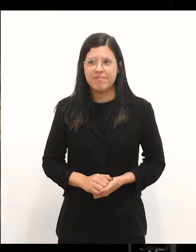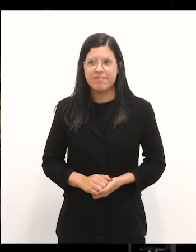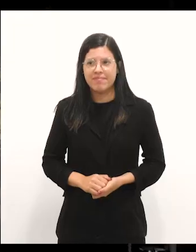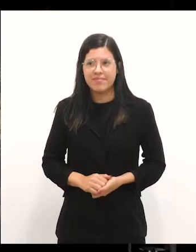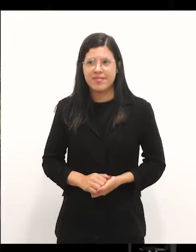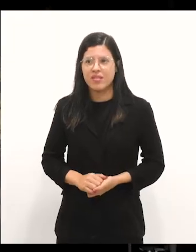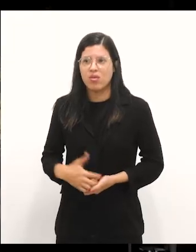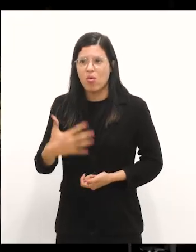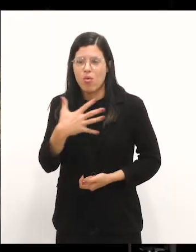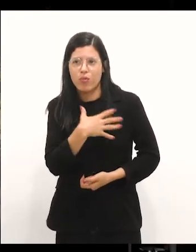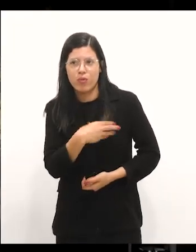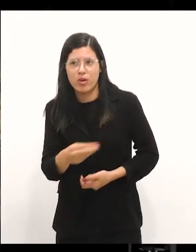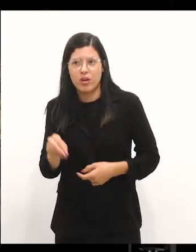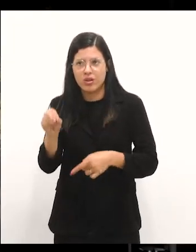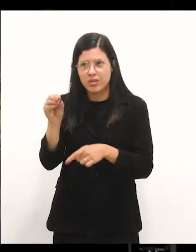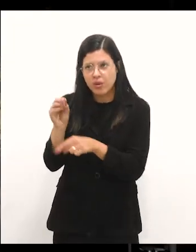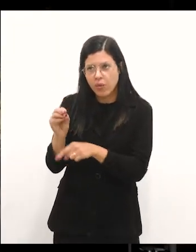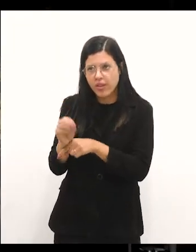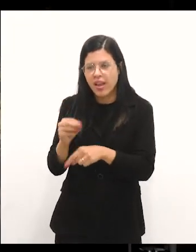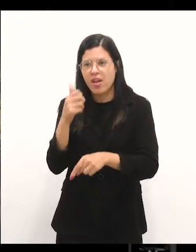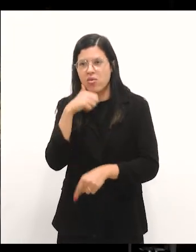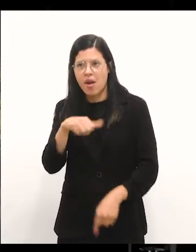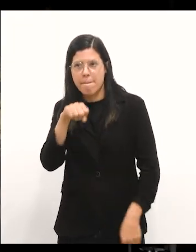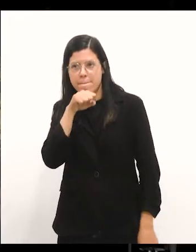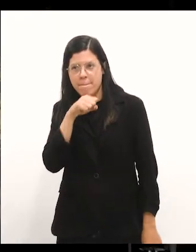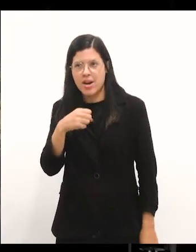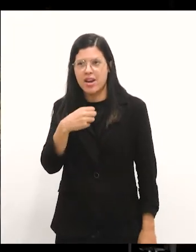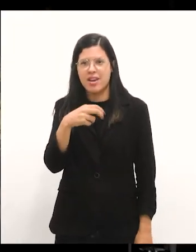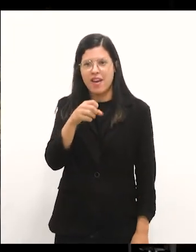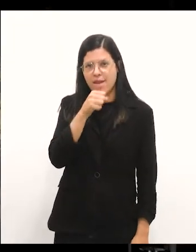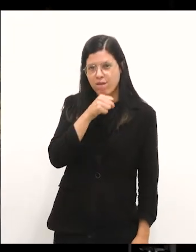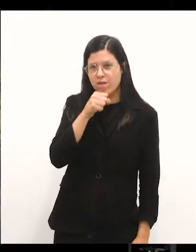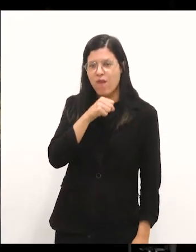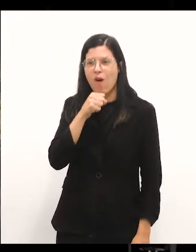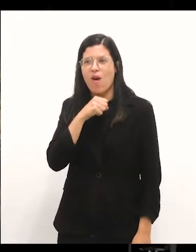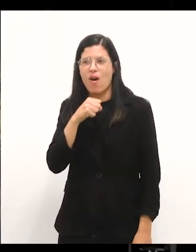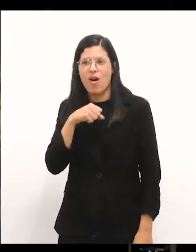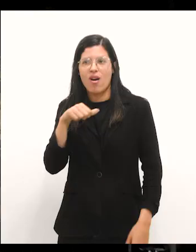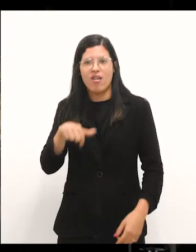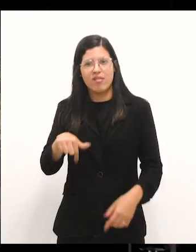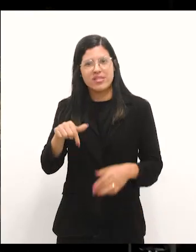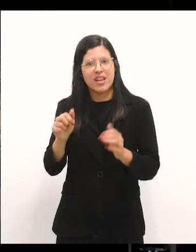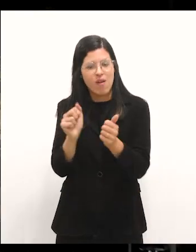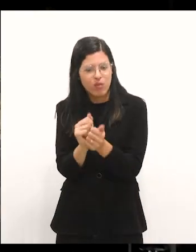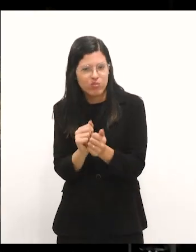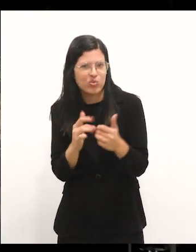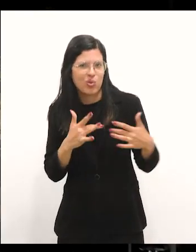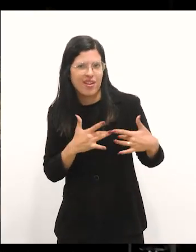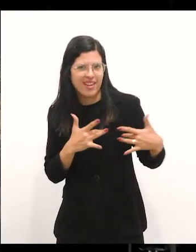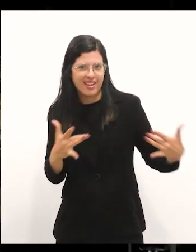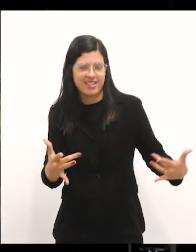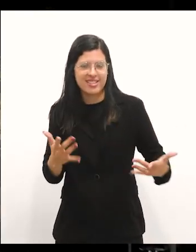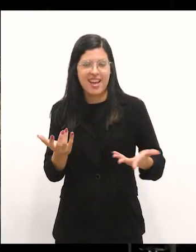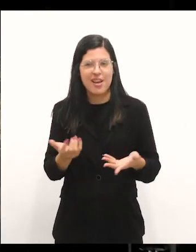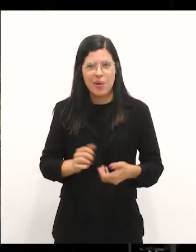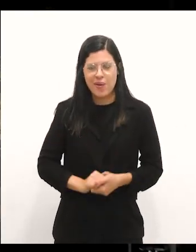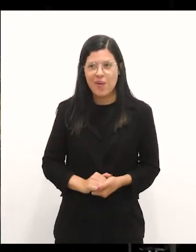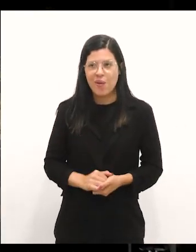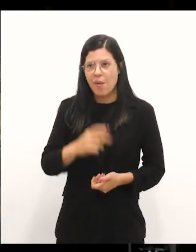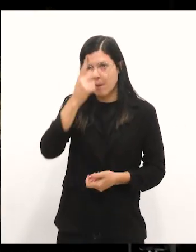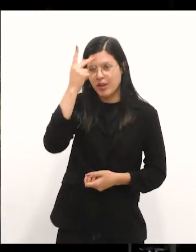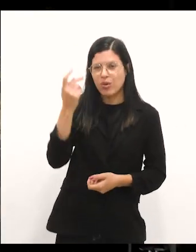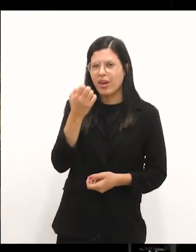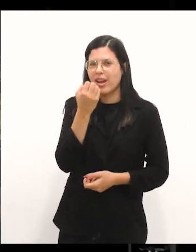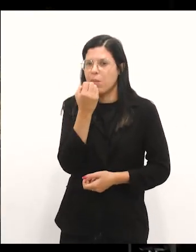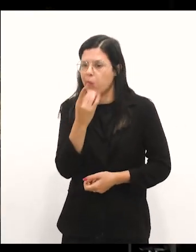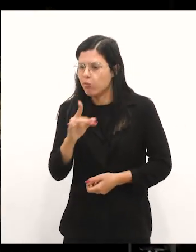se irradia. É um filho que ele havia cuidado, que a mãe, a avó, a tia se solidarizaram, estavam ali. Alguém que